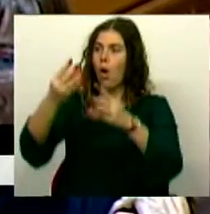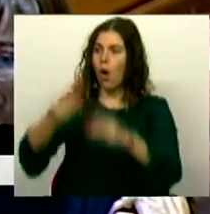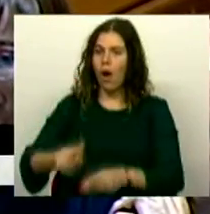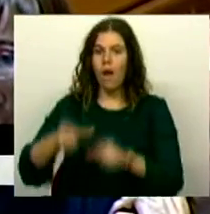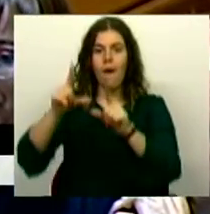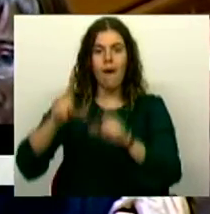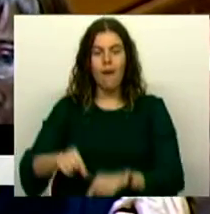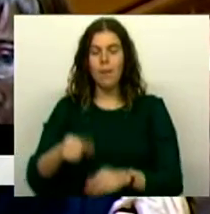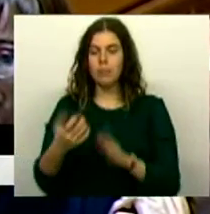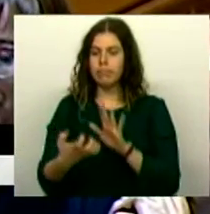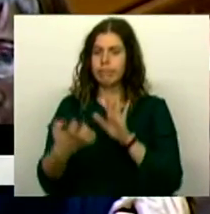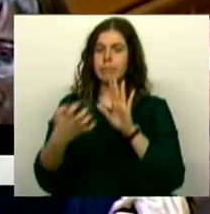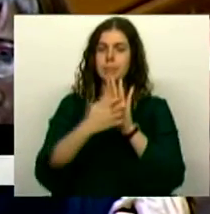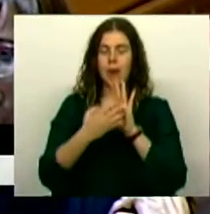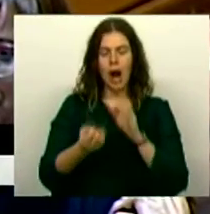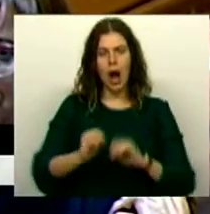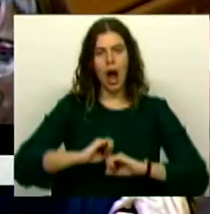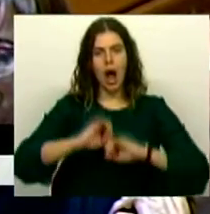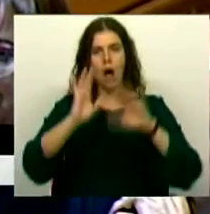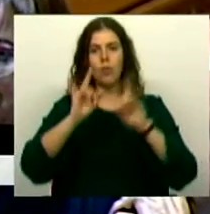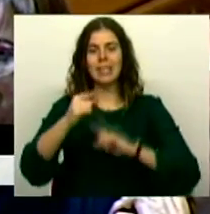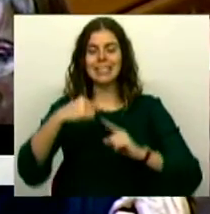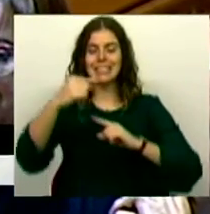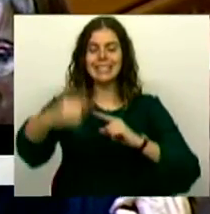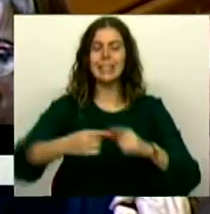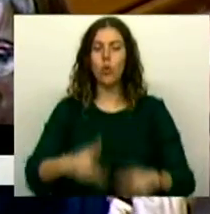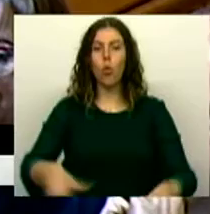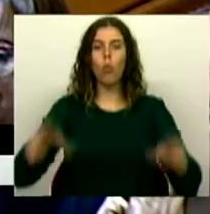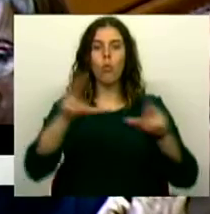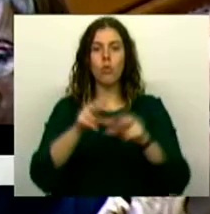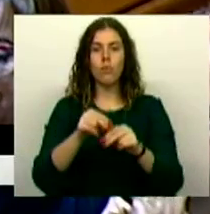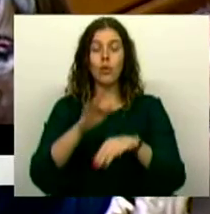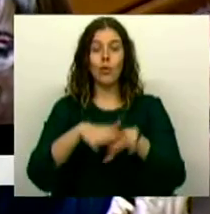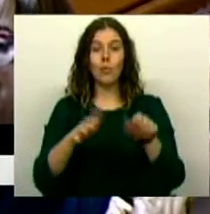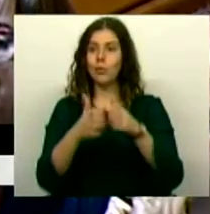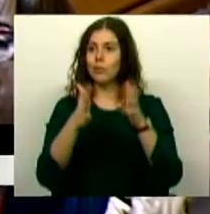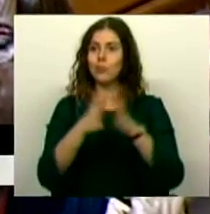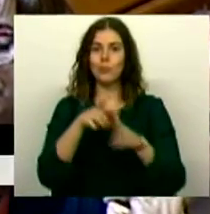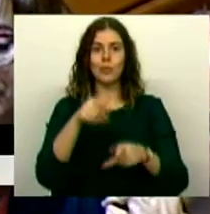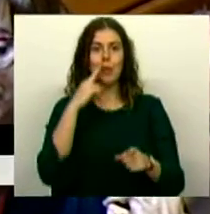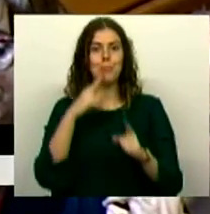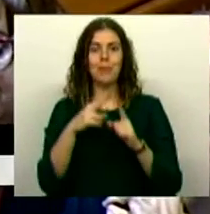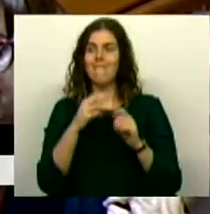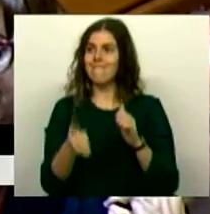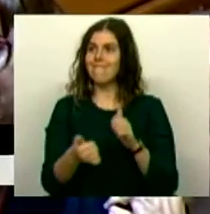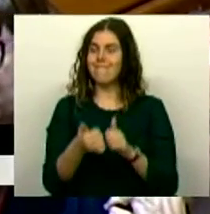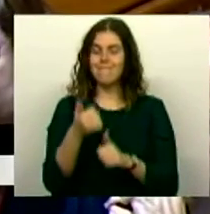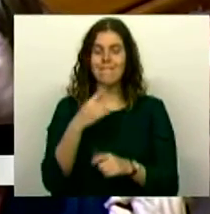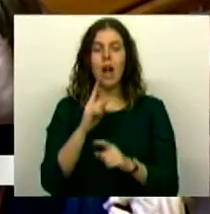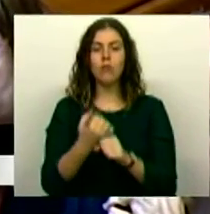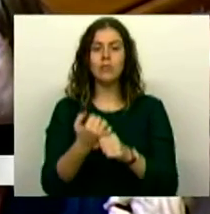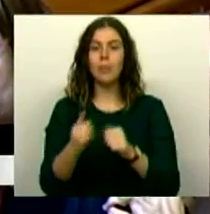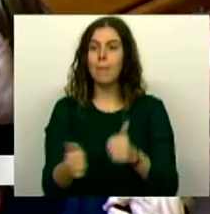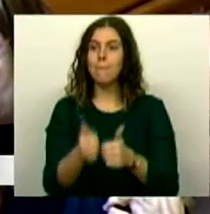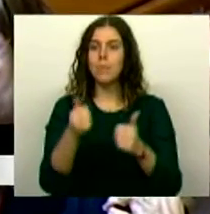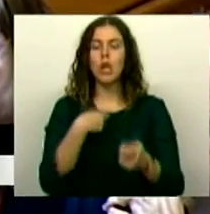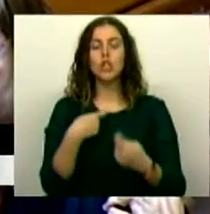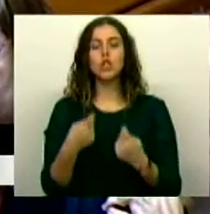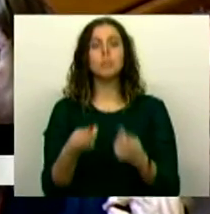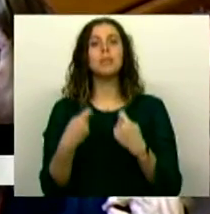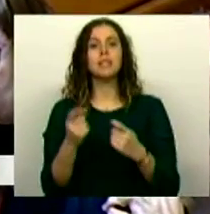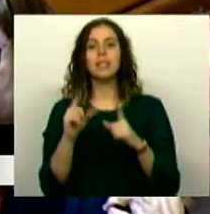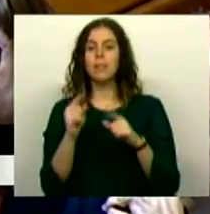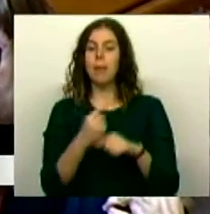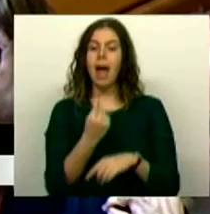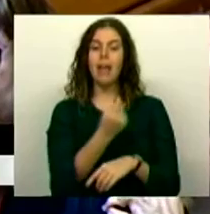orçamental, marcando claramente um novo ciclo. E com tudo isso, uma perspectiva de melhorar a eficiência da despesa e